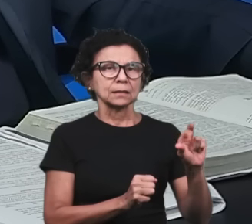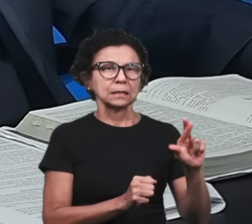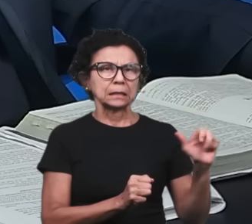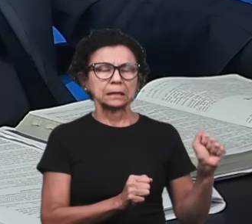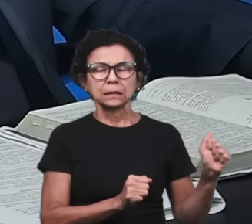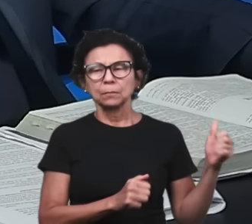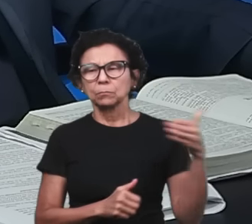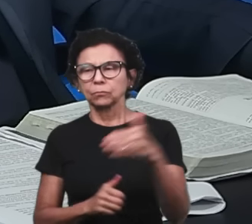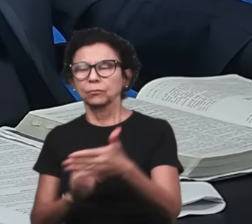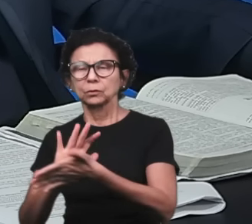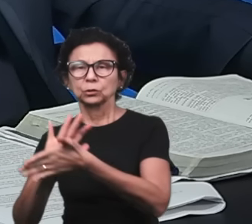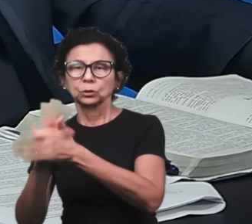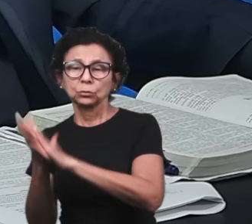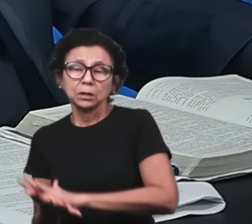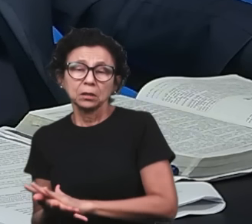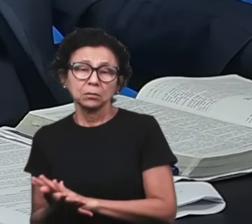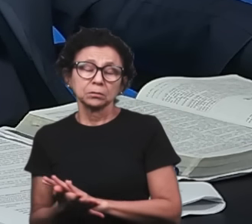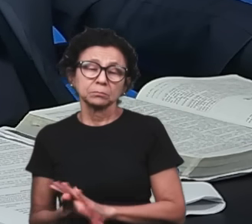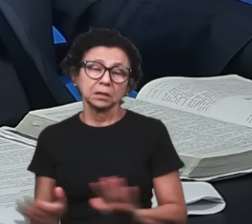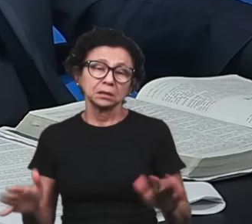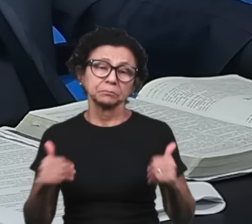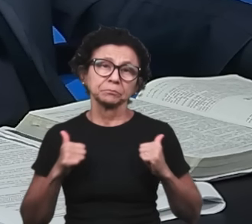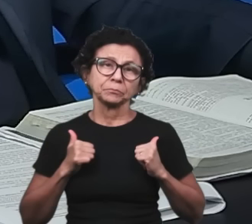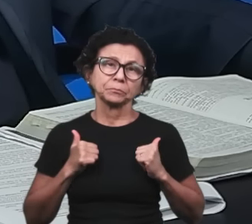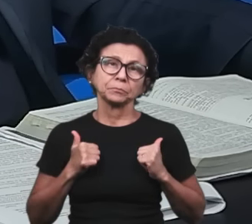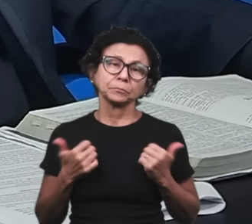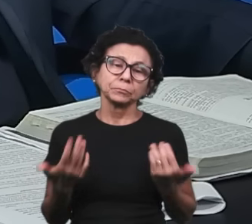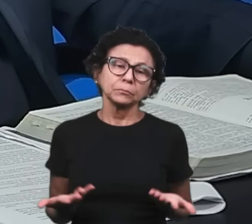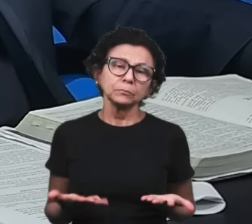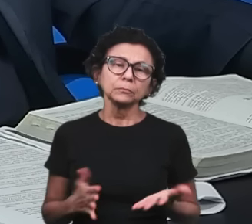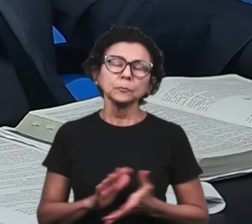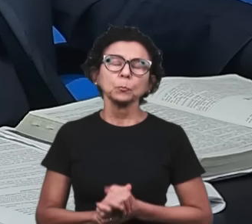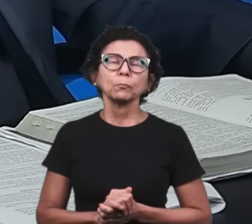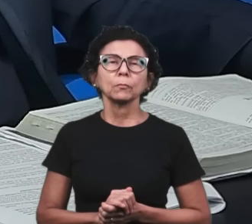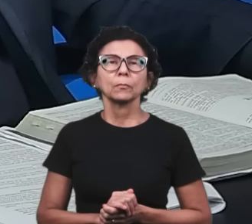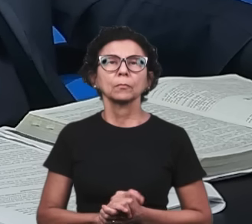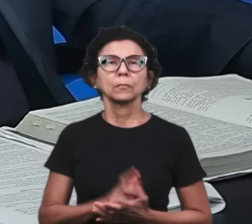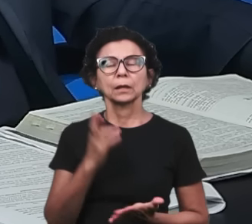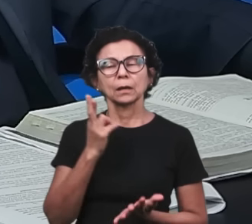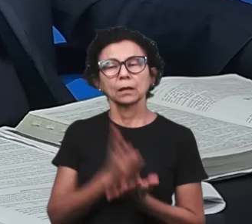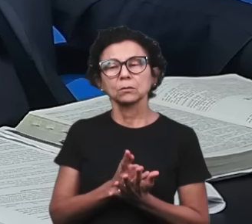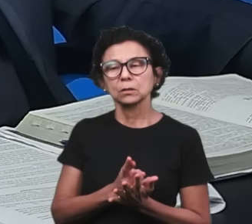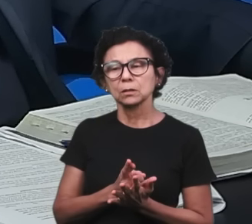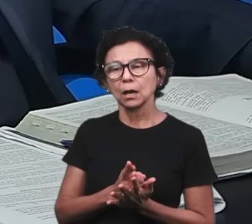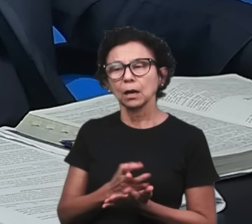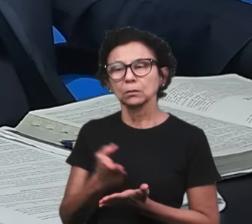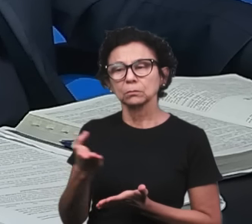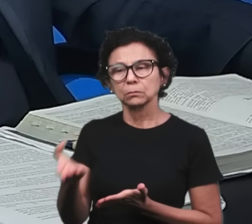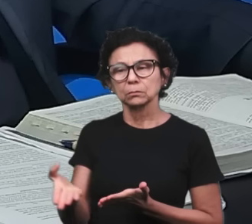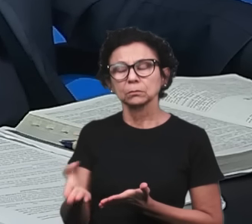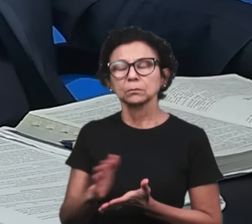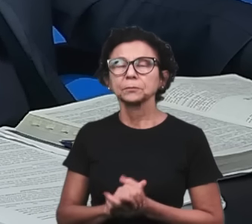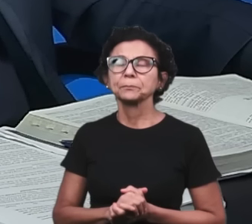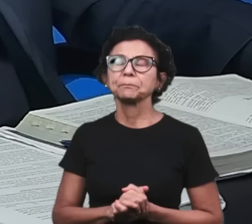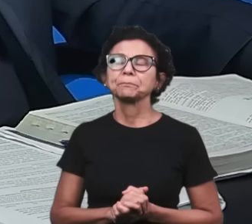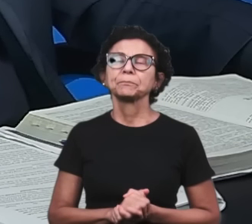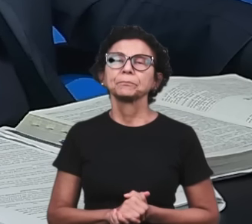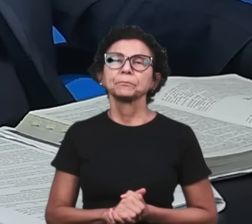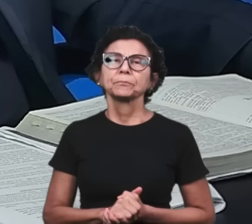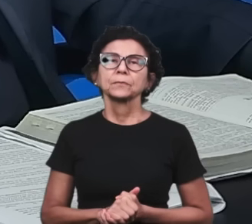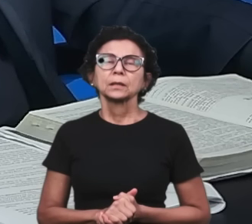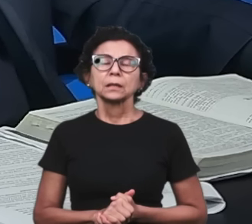ensino para Judá. Judá caiu no mesmo erro. Então veio a punição. E Deus usou exatamente